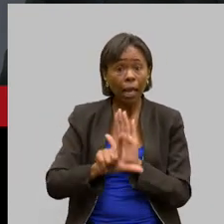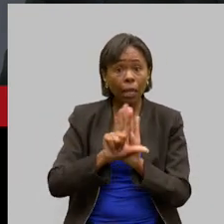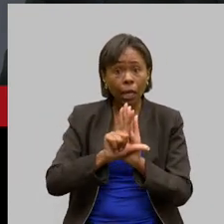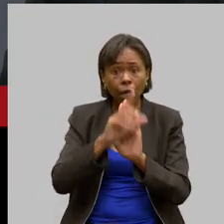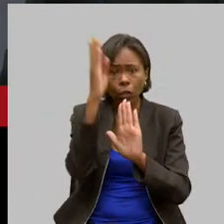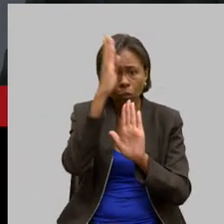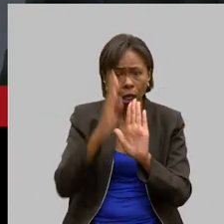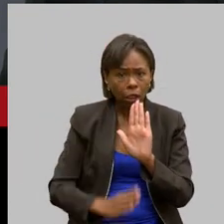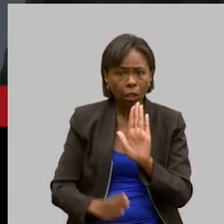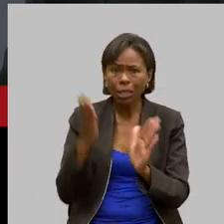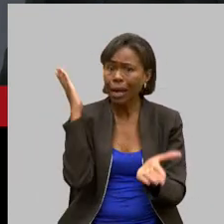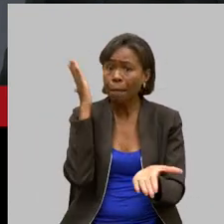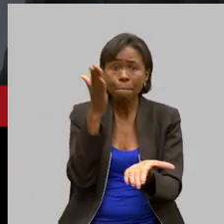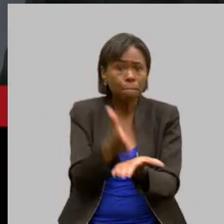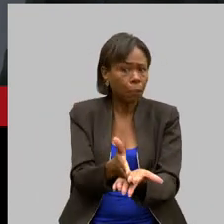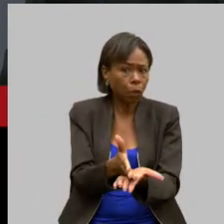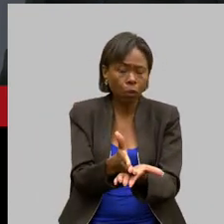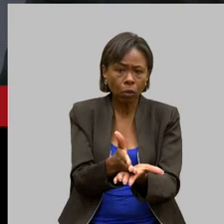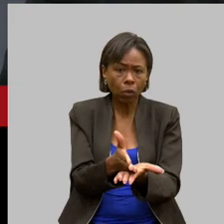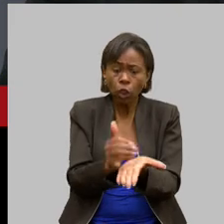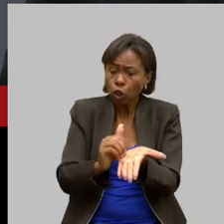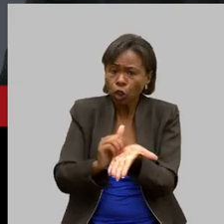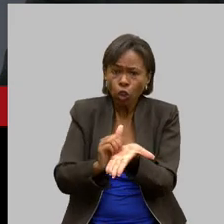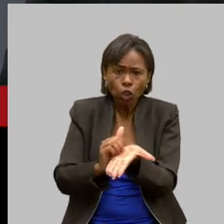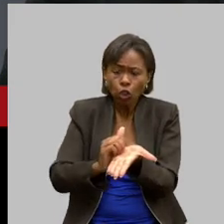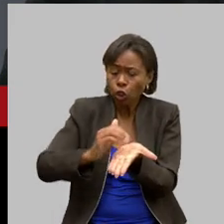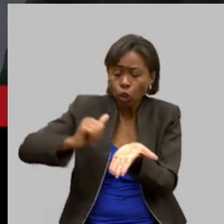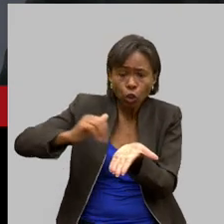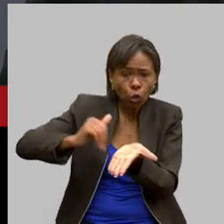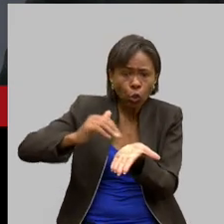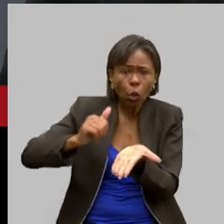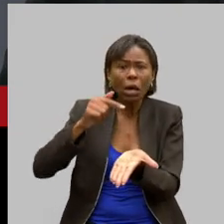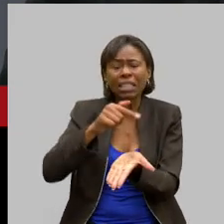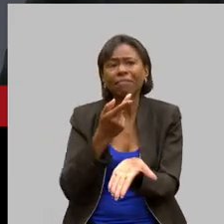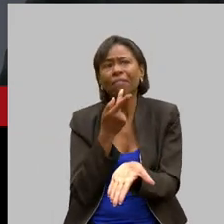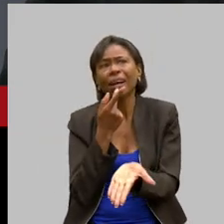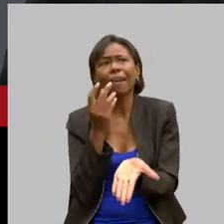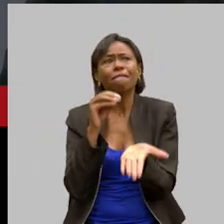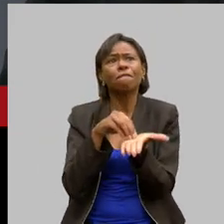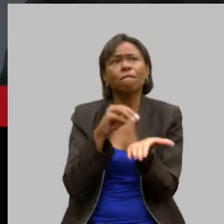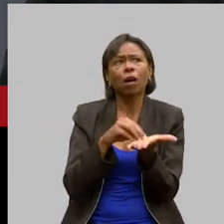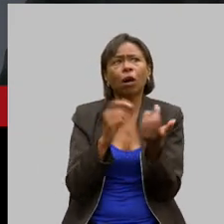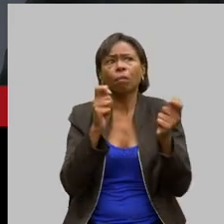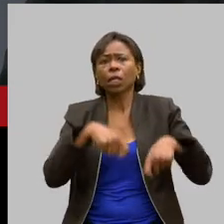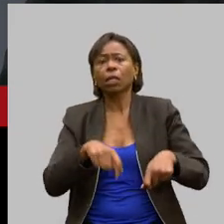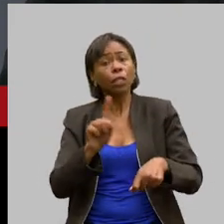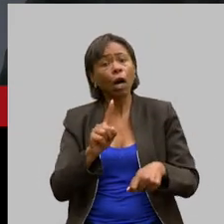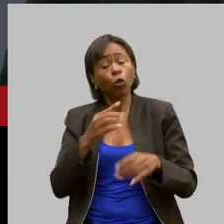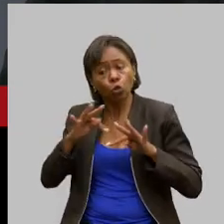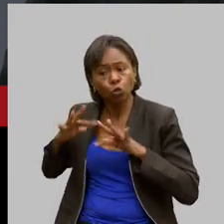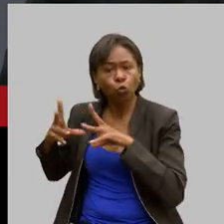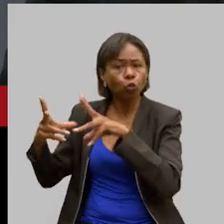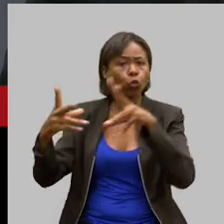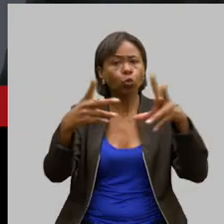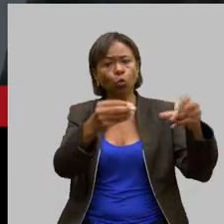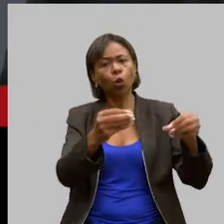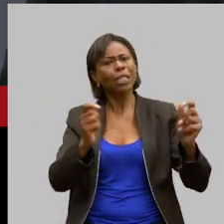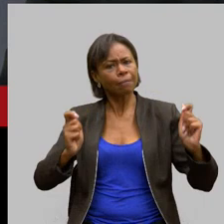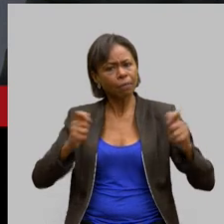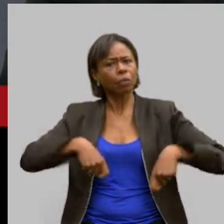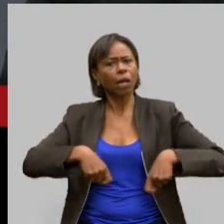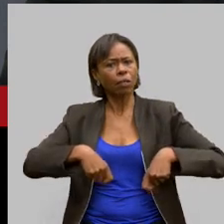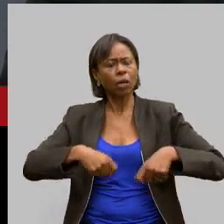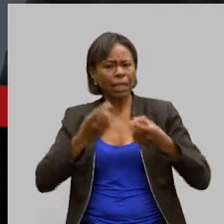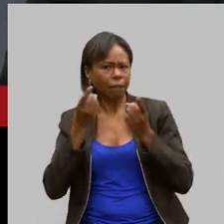essa eh presunção de incapacidade né todos somos capazes eh com deficiência ou